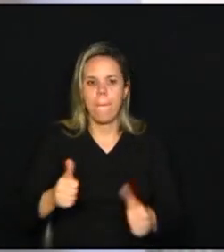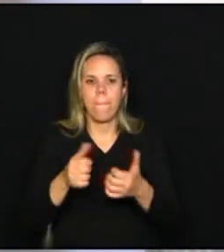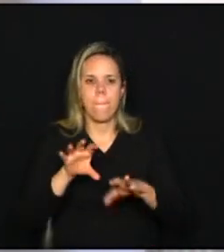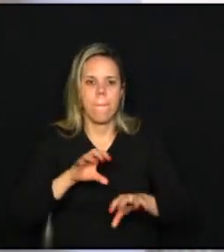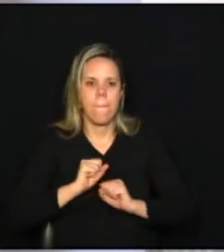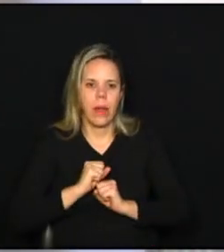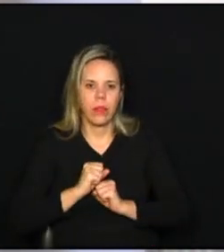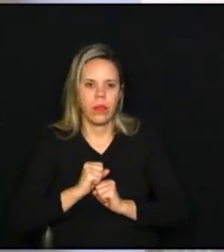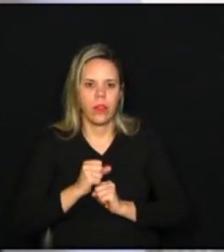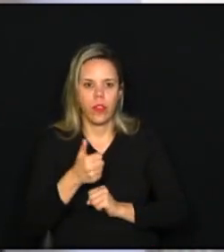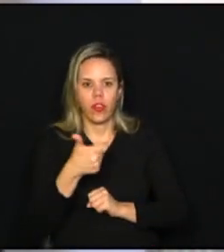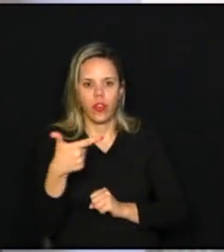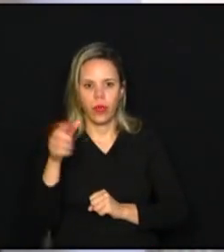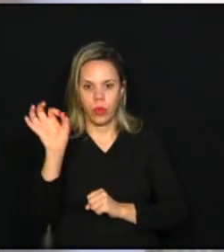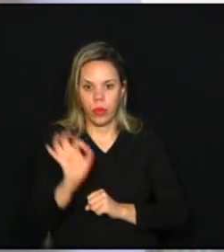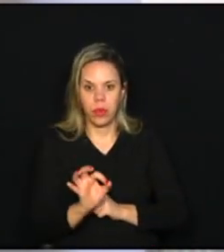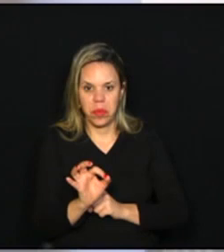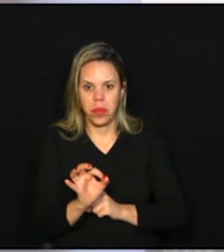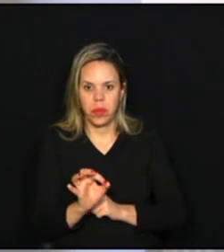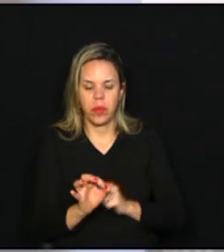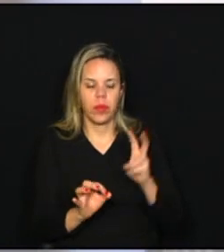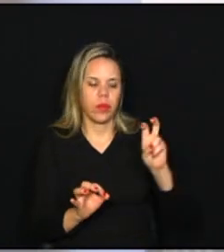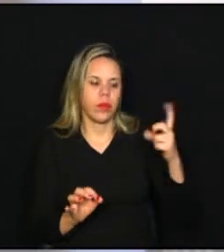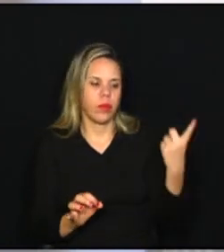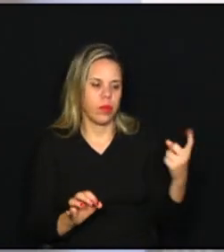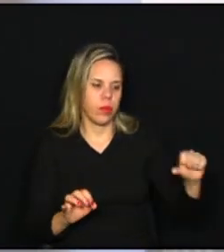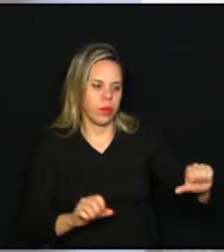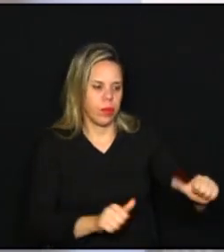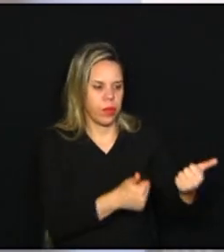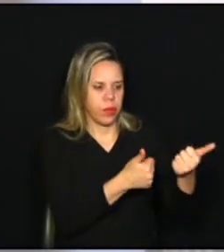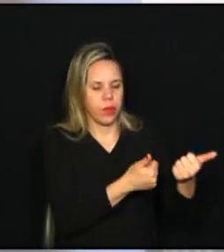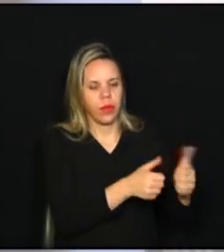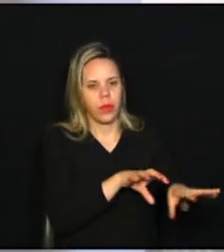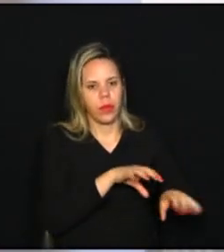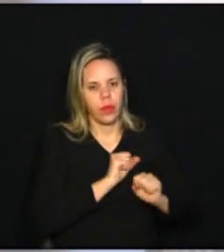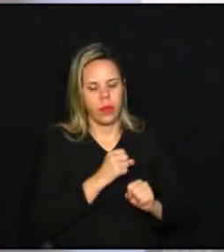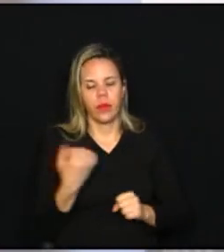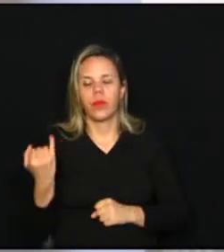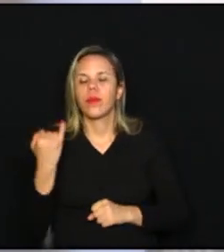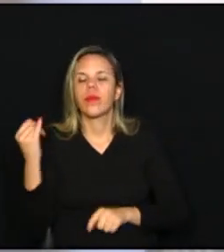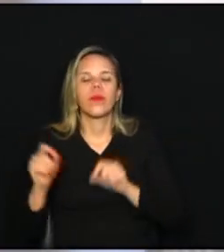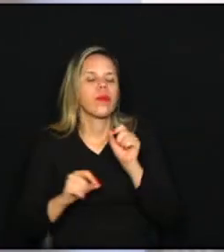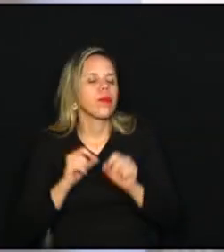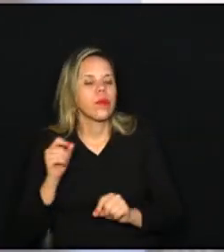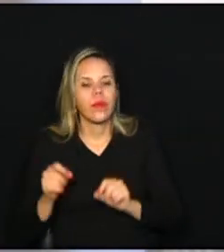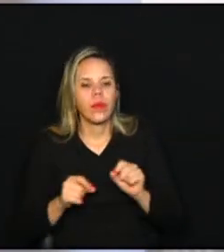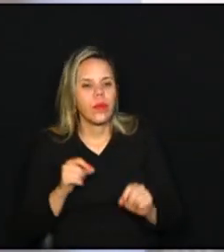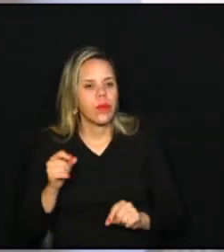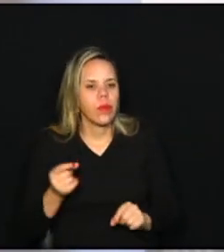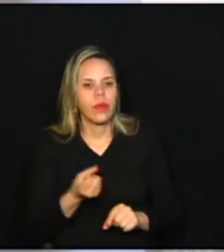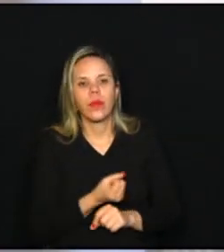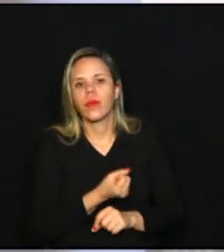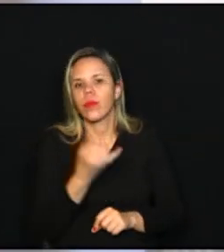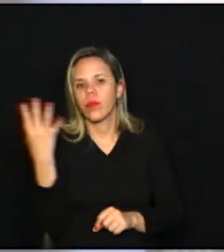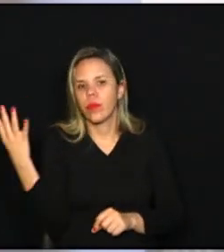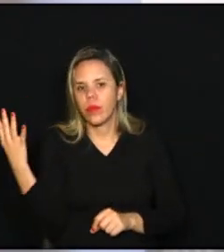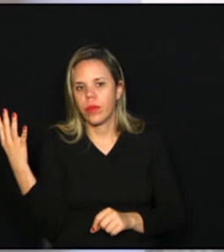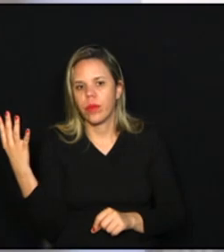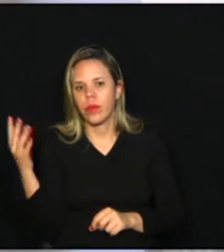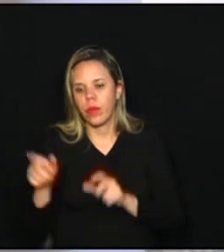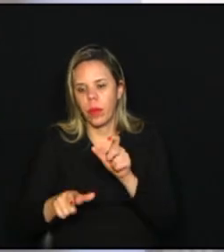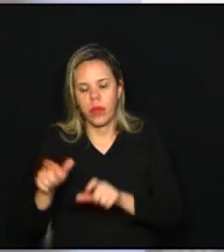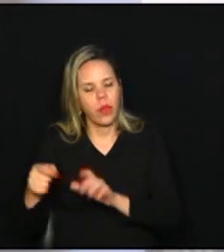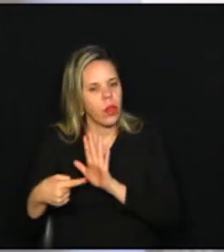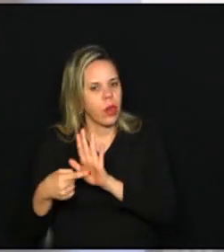foi de 12%, 51 positivos, mas o mais importante é o índice de assintomáticos